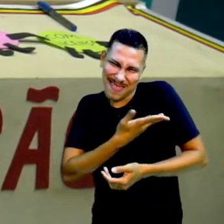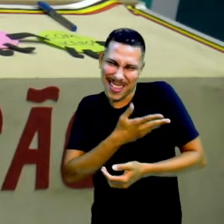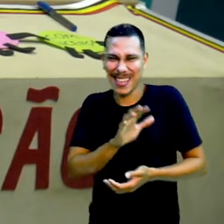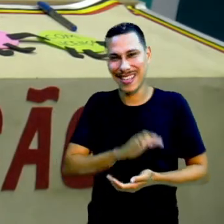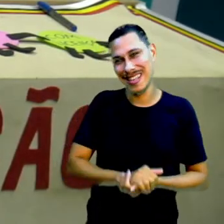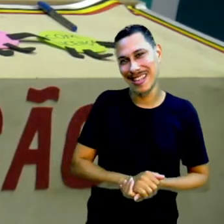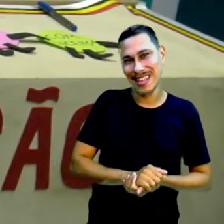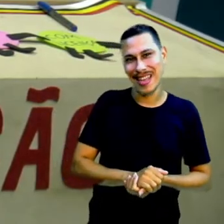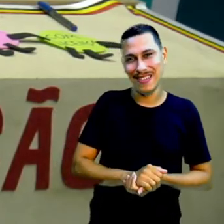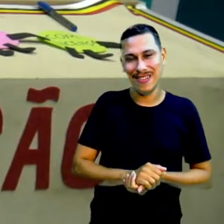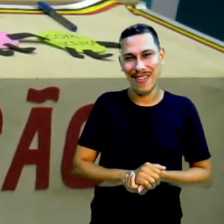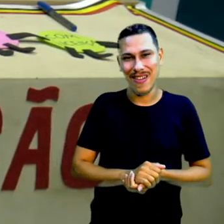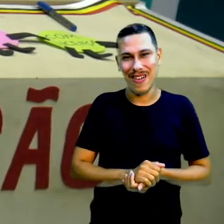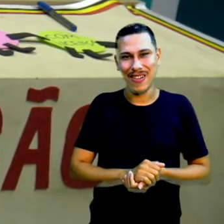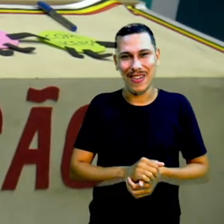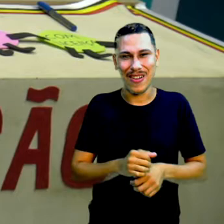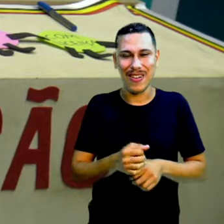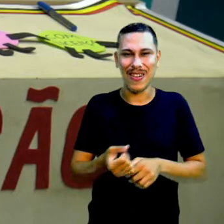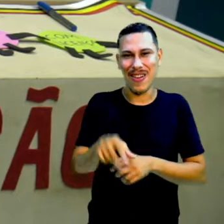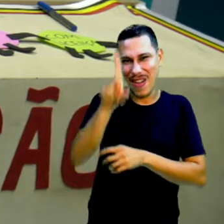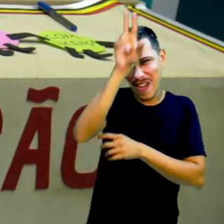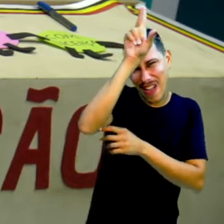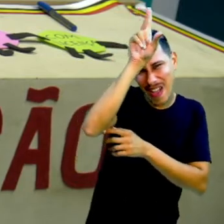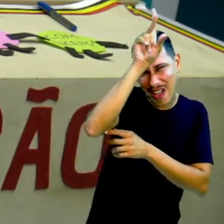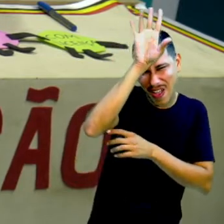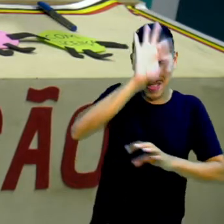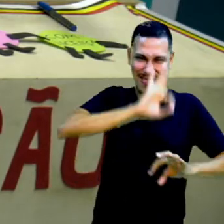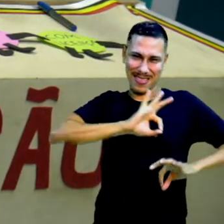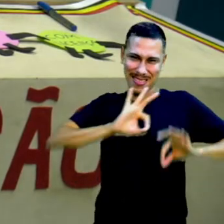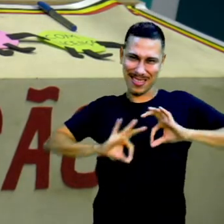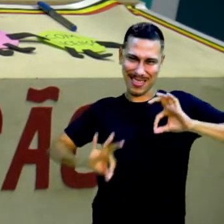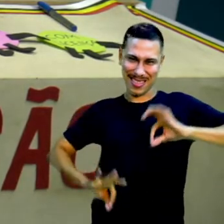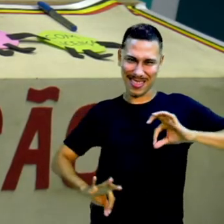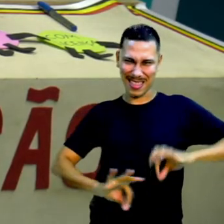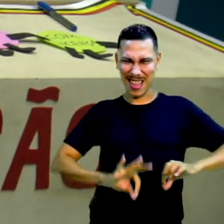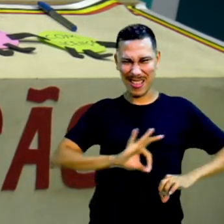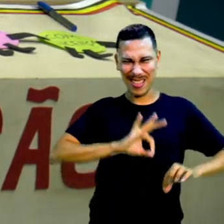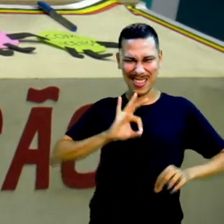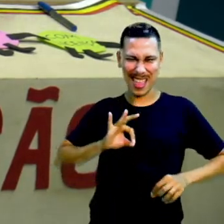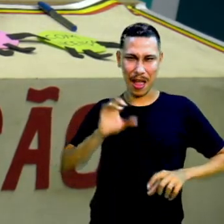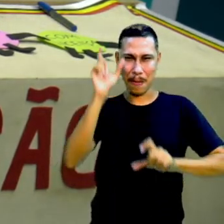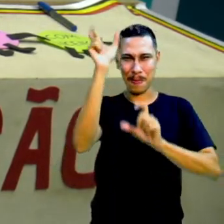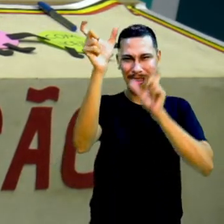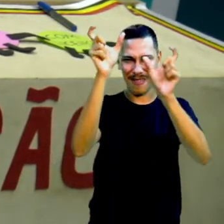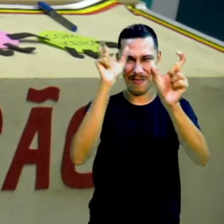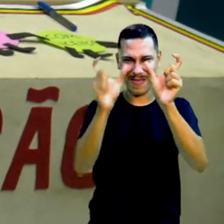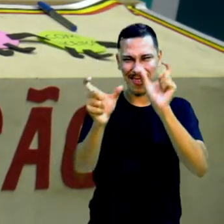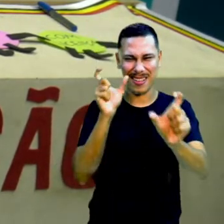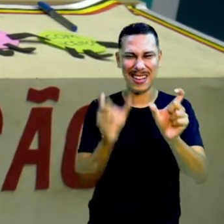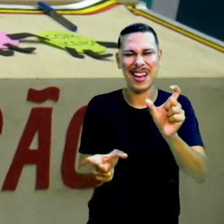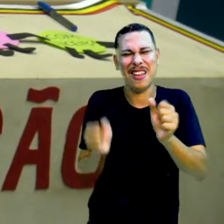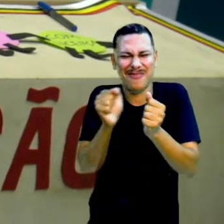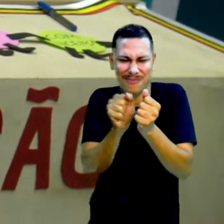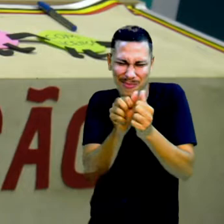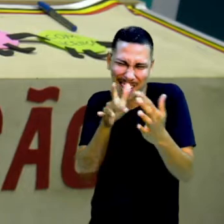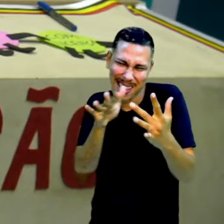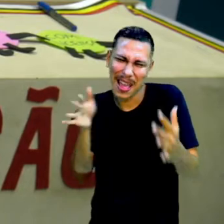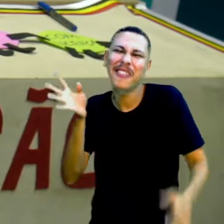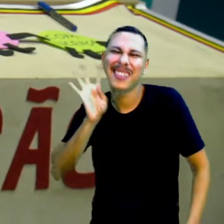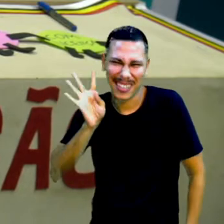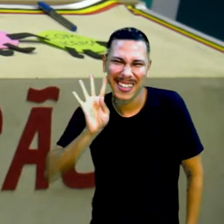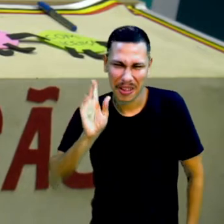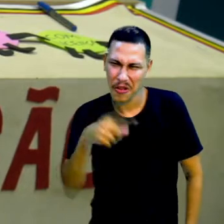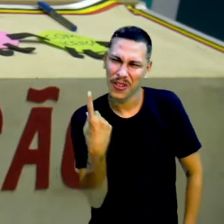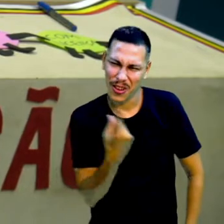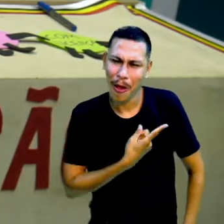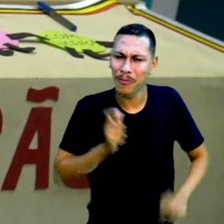A Joaninha trouxe para nós algumas palavrinhas mágicas bem legal que a